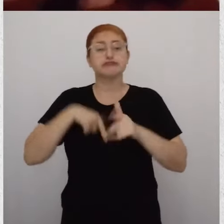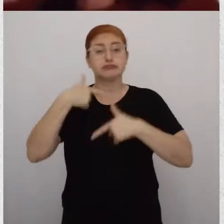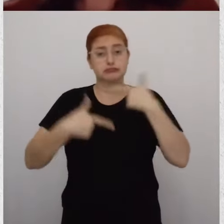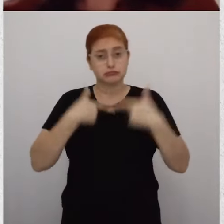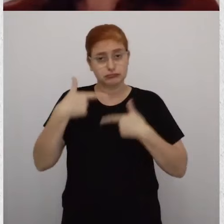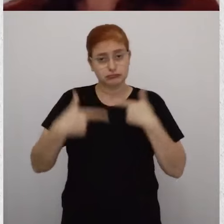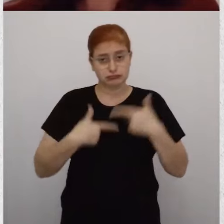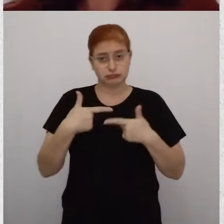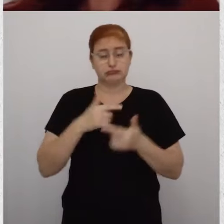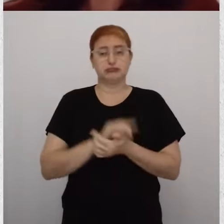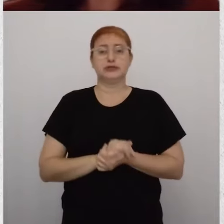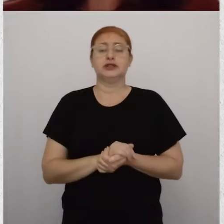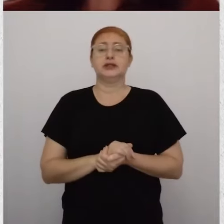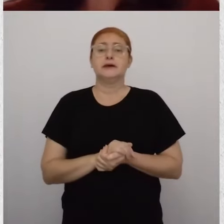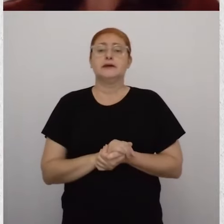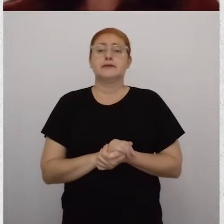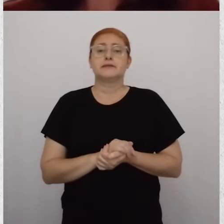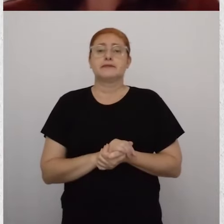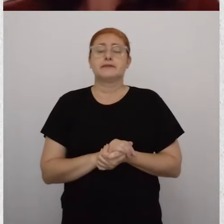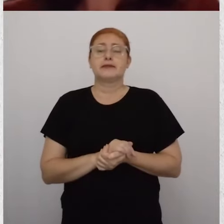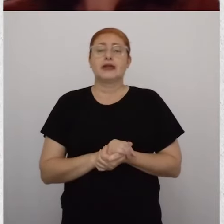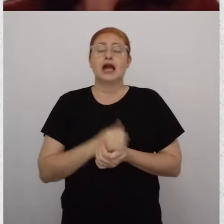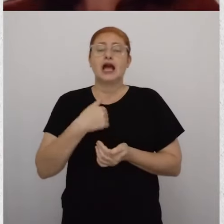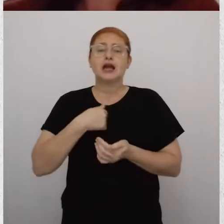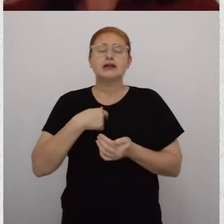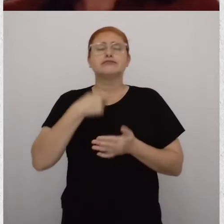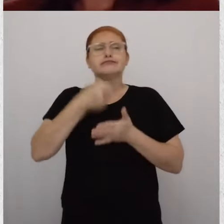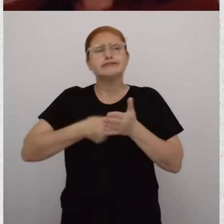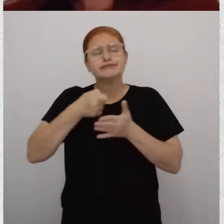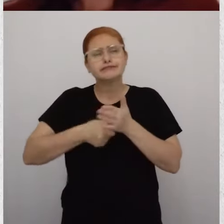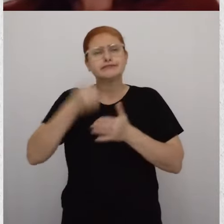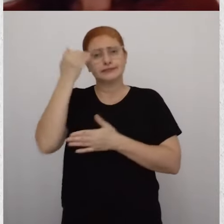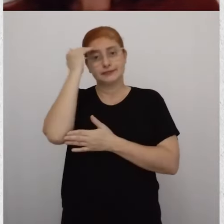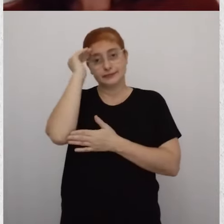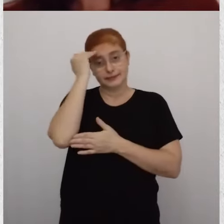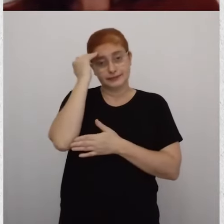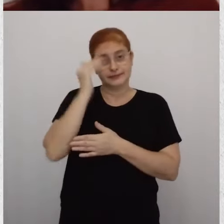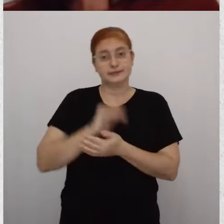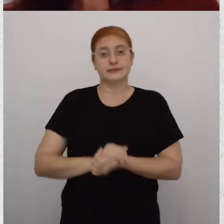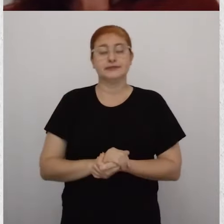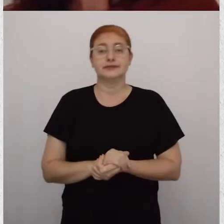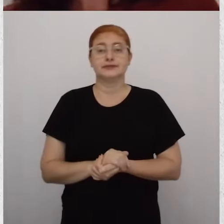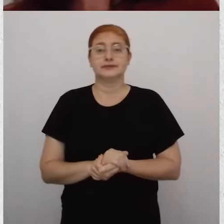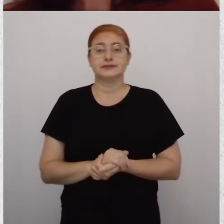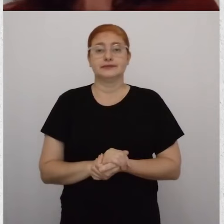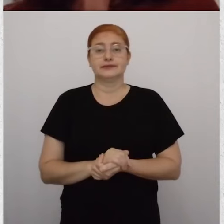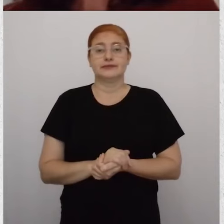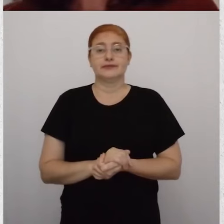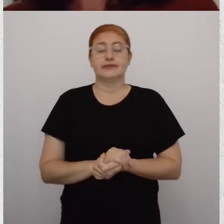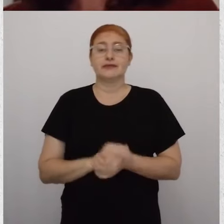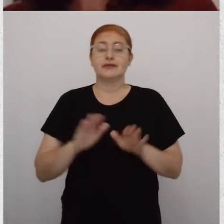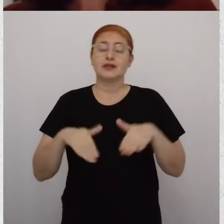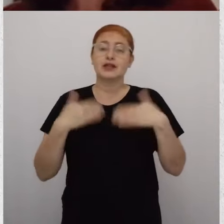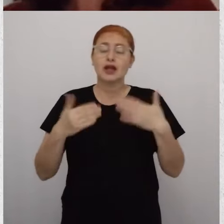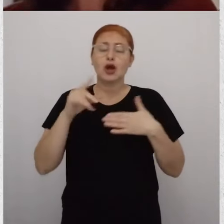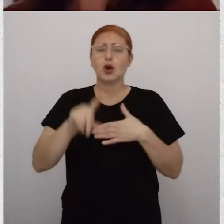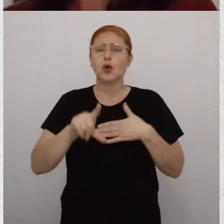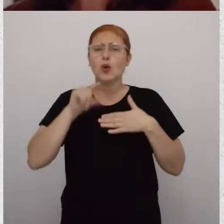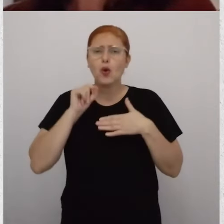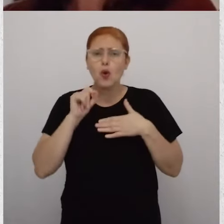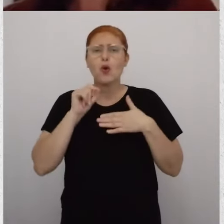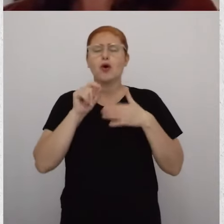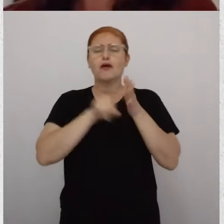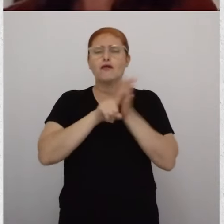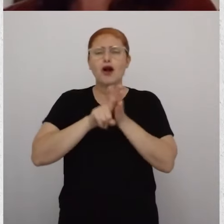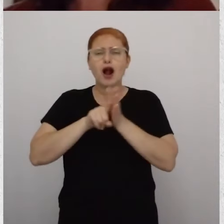trabalho. Bom, Foi o que eu estava tentando entender, né? E aí eu escolhi investigar